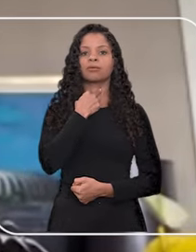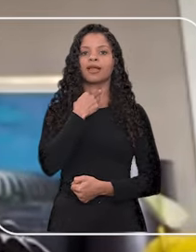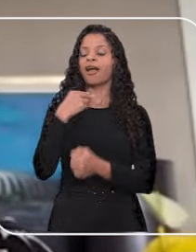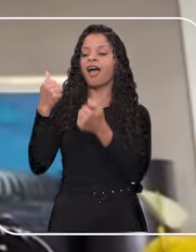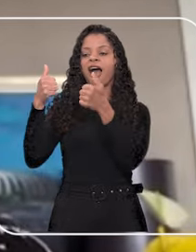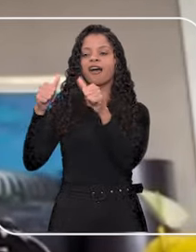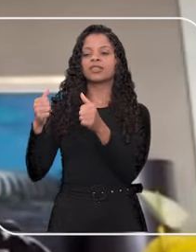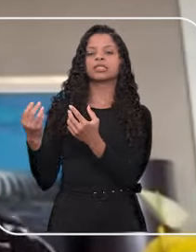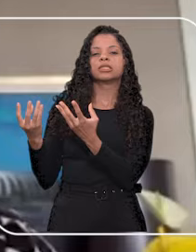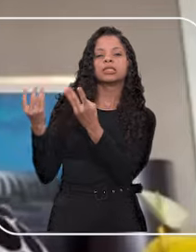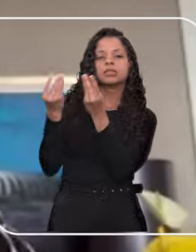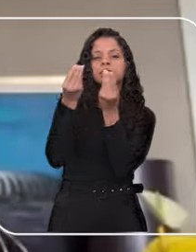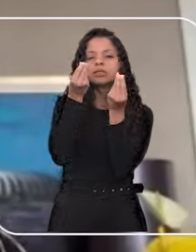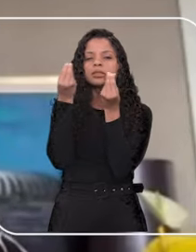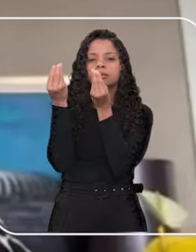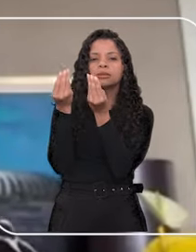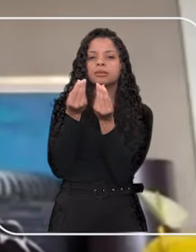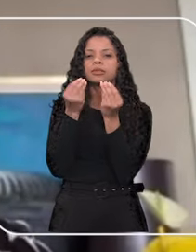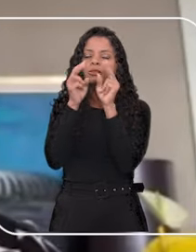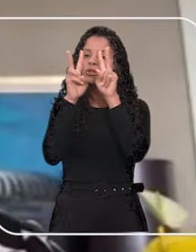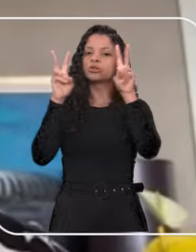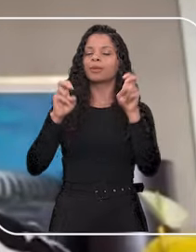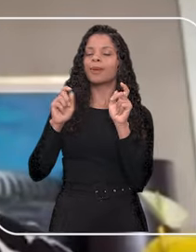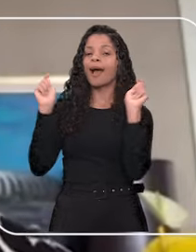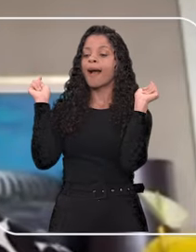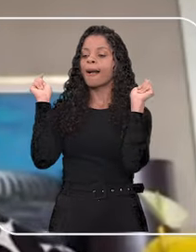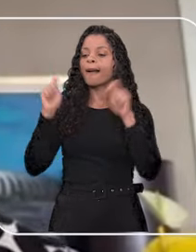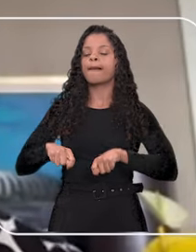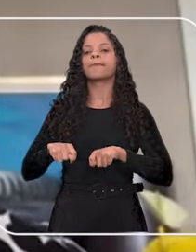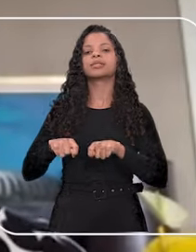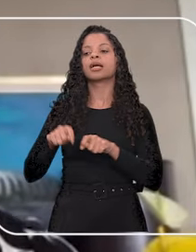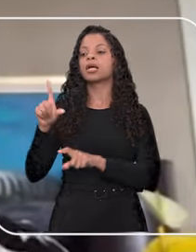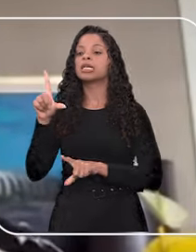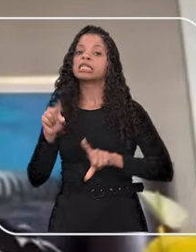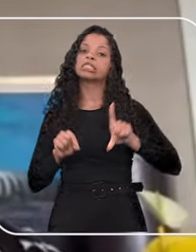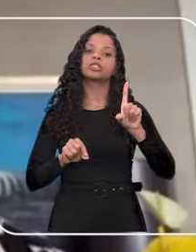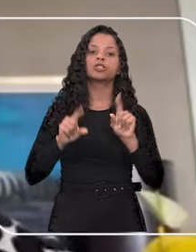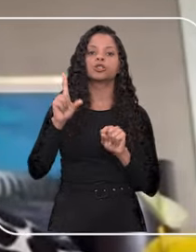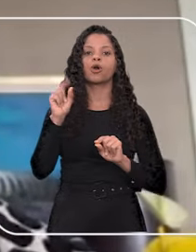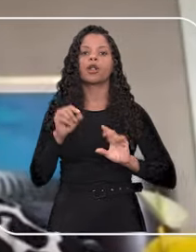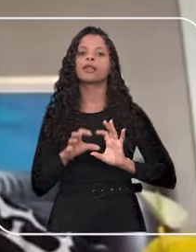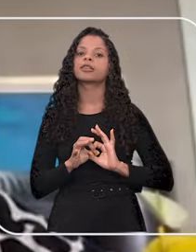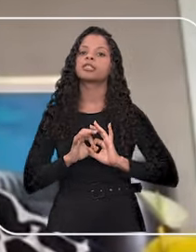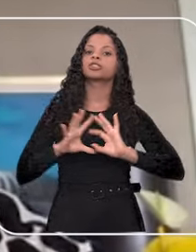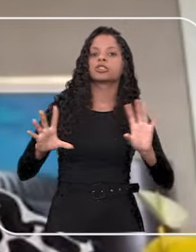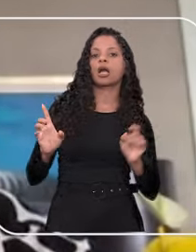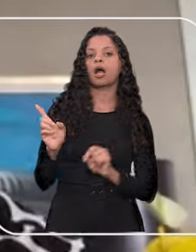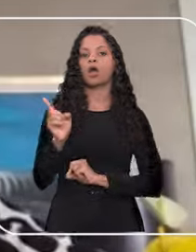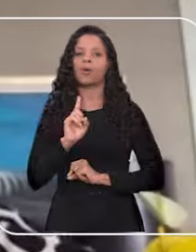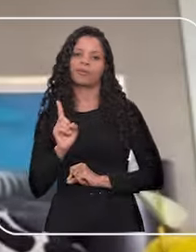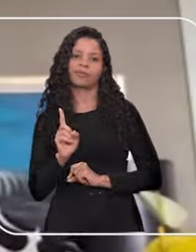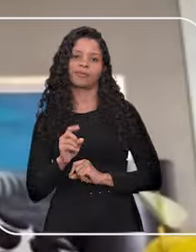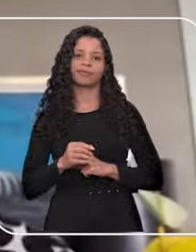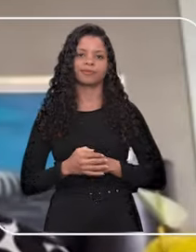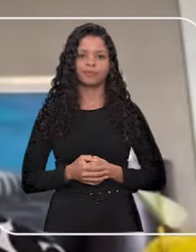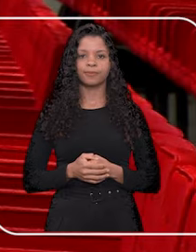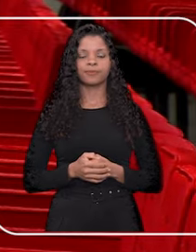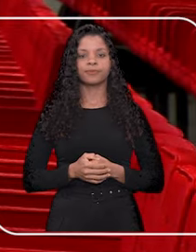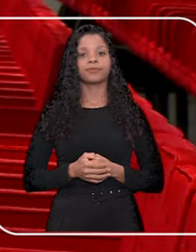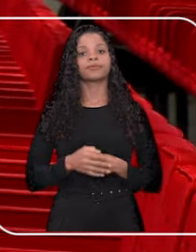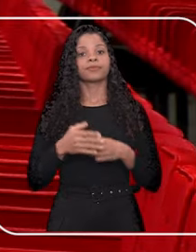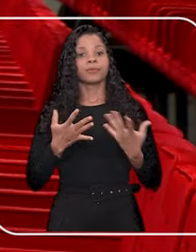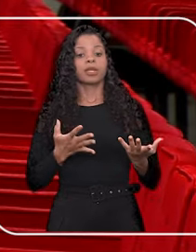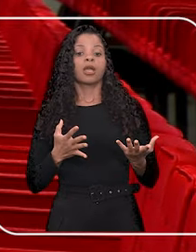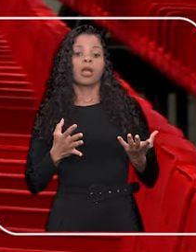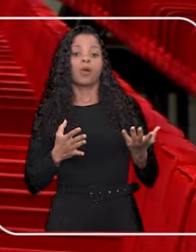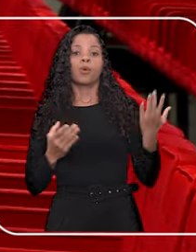avaliação que seria subjetiva sobre essa capacidade de escolha ou o seu consentimento